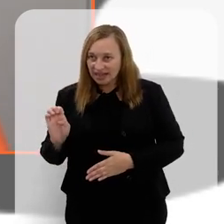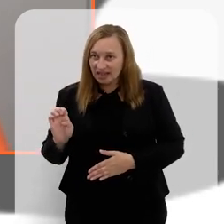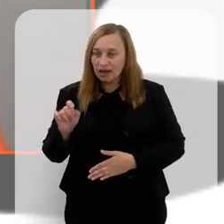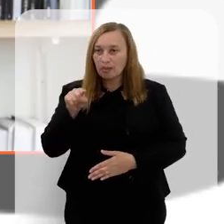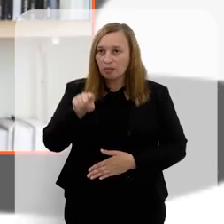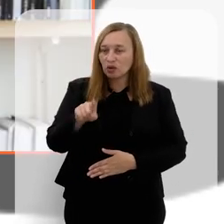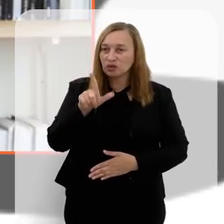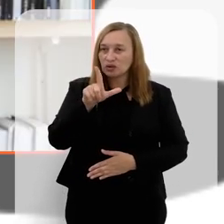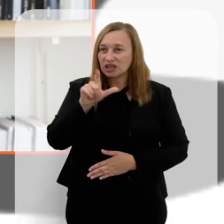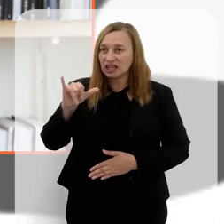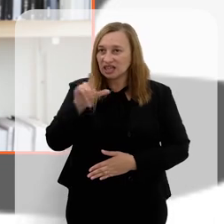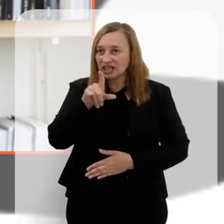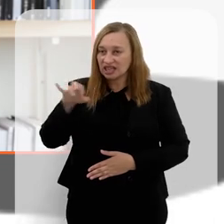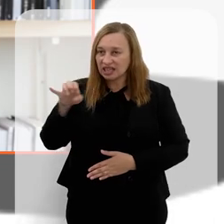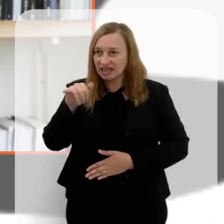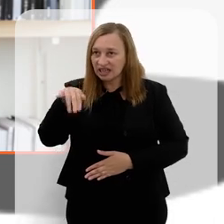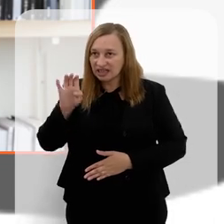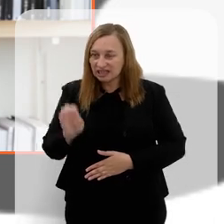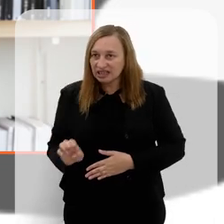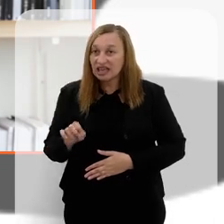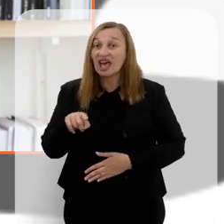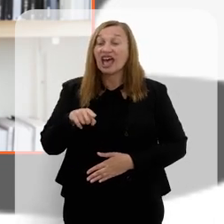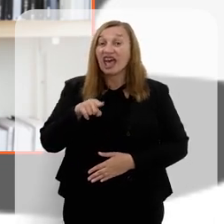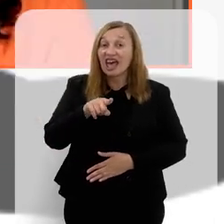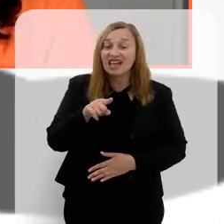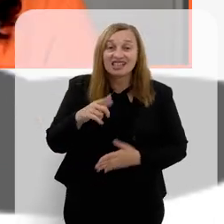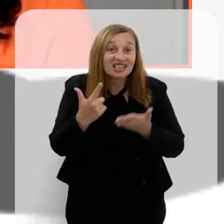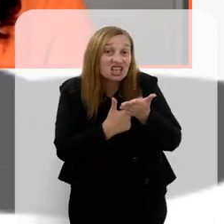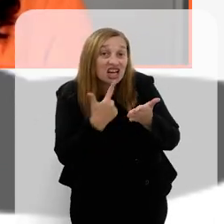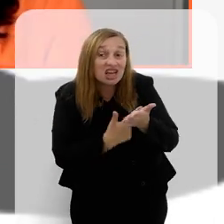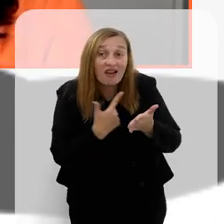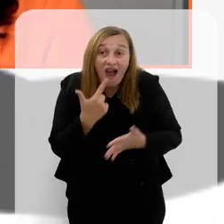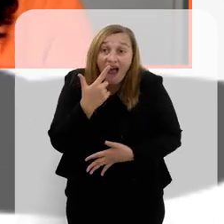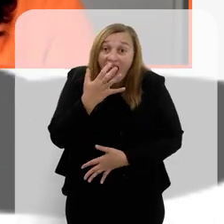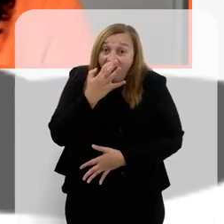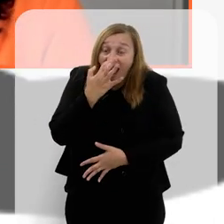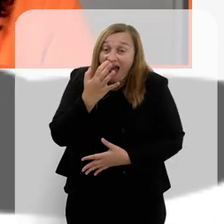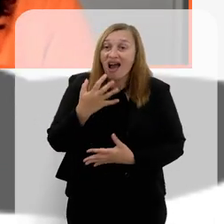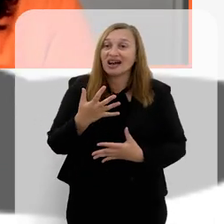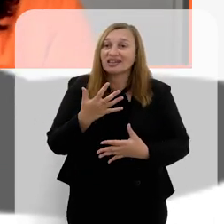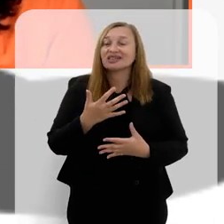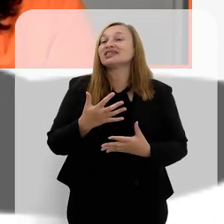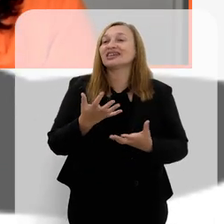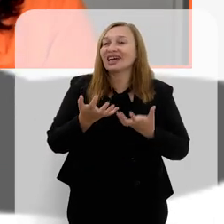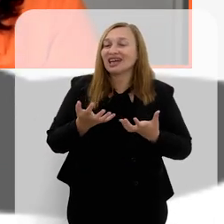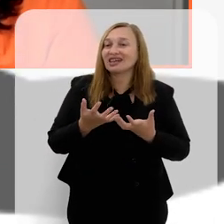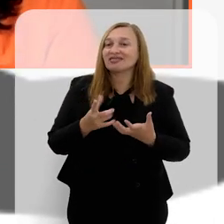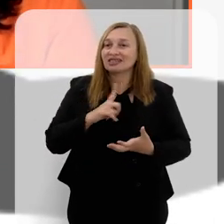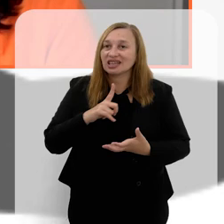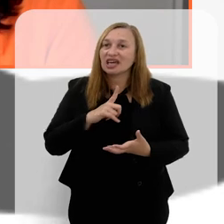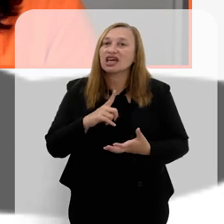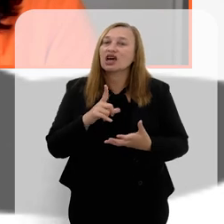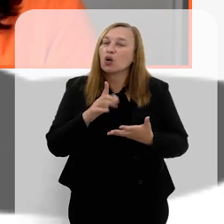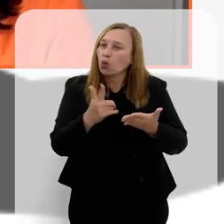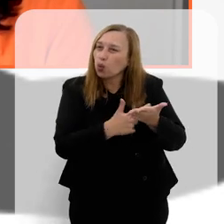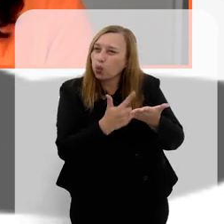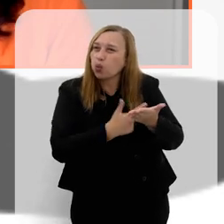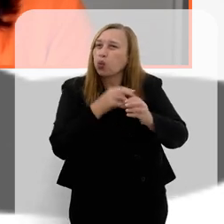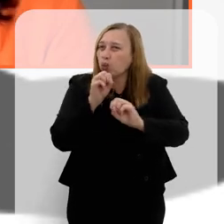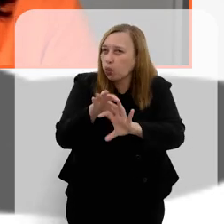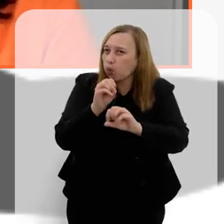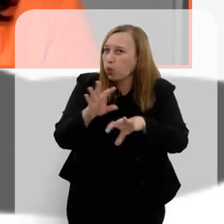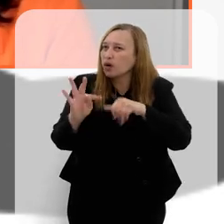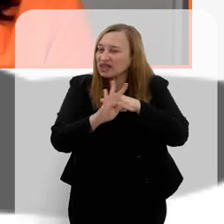lindenberg.liliana@gmail.com. Esse livro, né, que nós já estamos aqui doidos para ter, quer dizer, o livro também vai ensinar